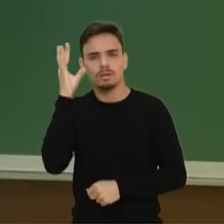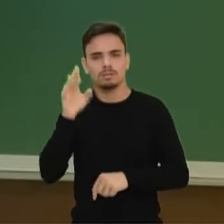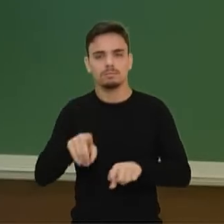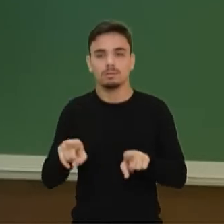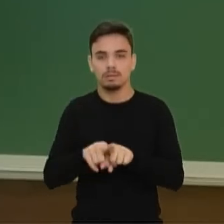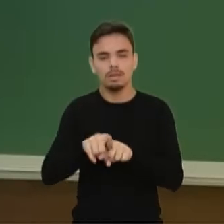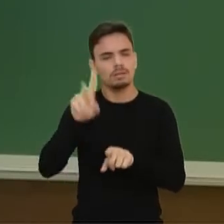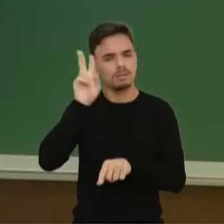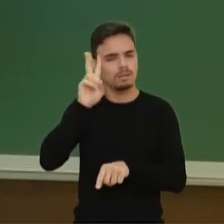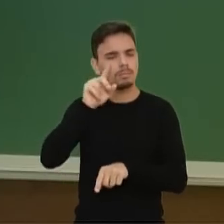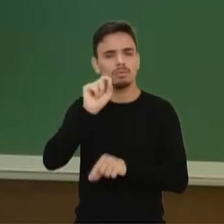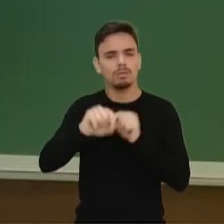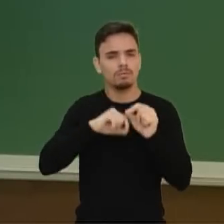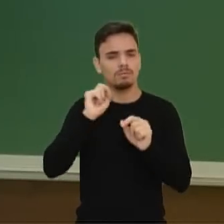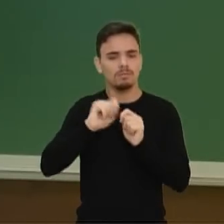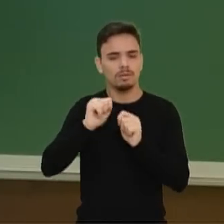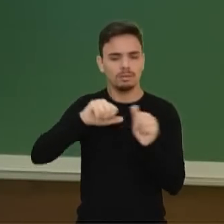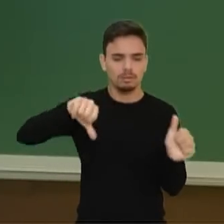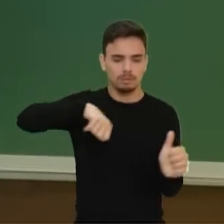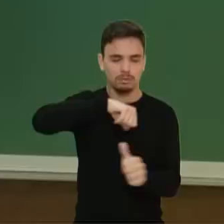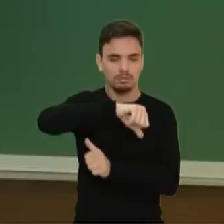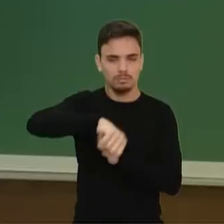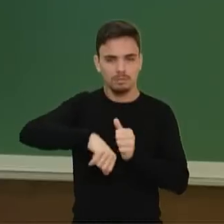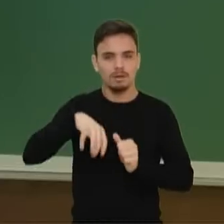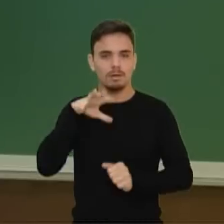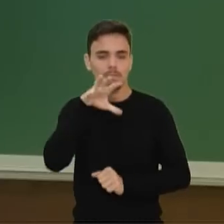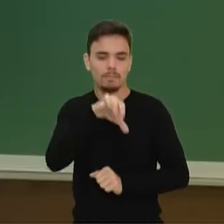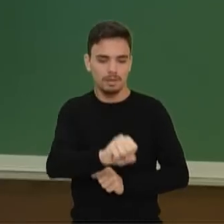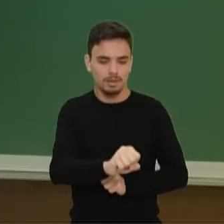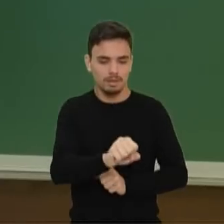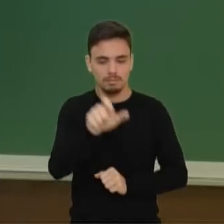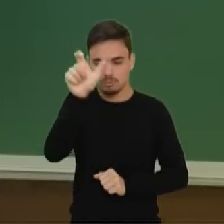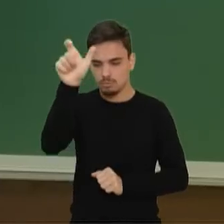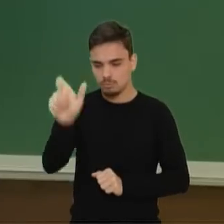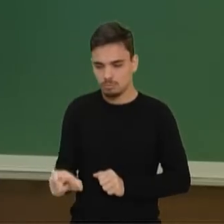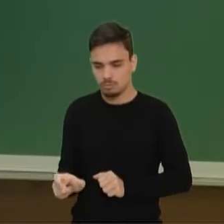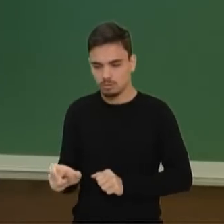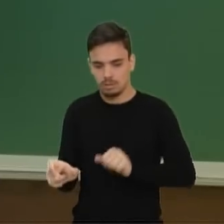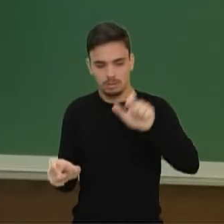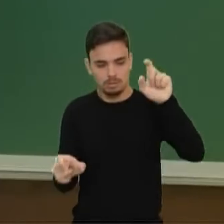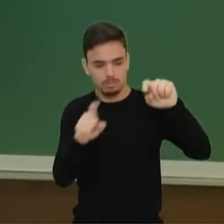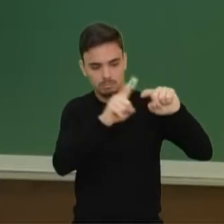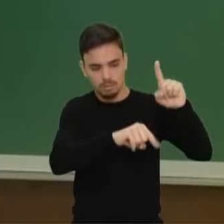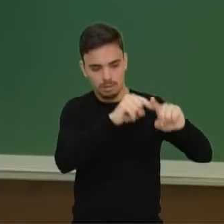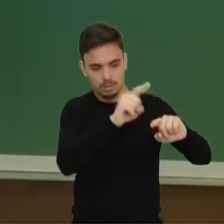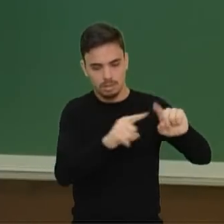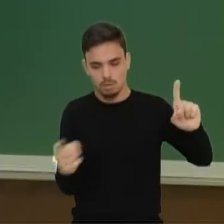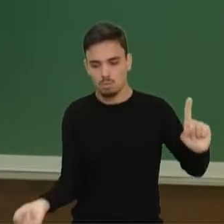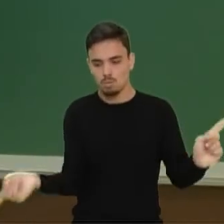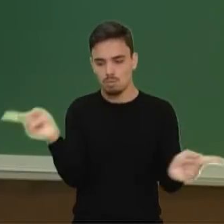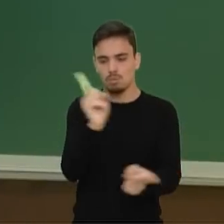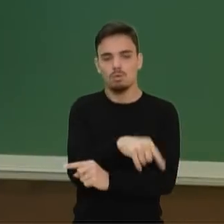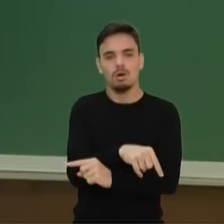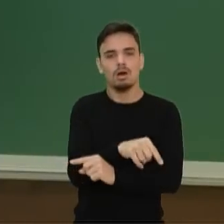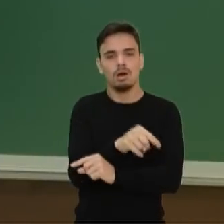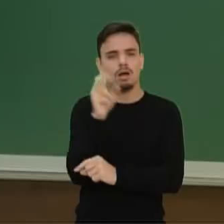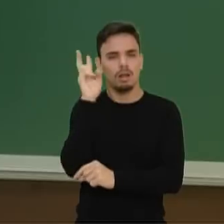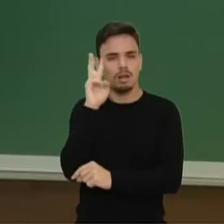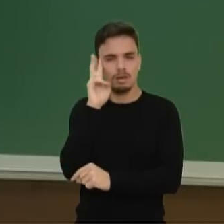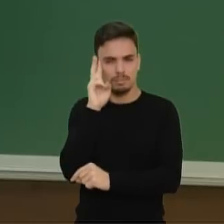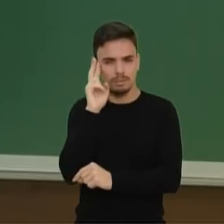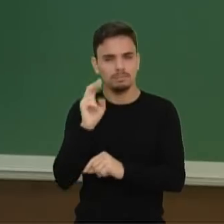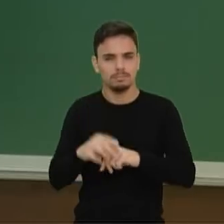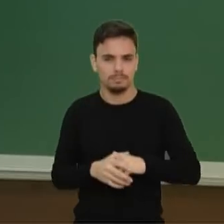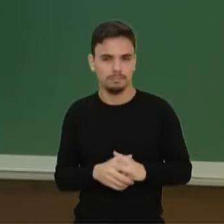aquela transformação, né? Nós pegamos o sujeito, passamos para o lugar do objeto e pegamos o objeto